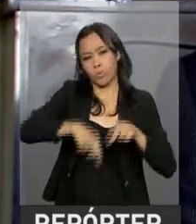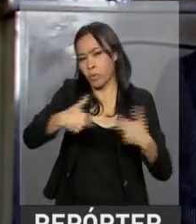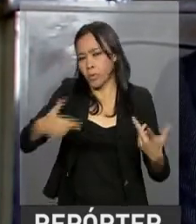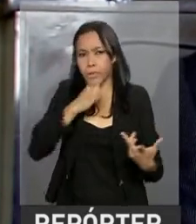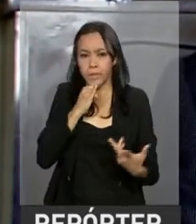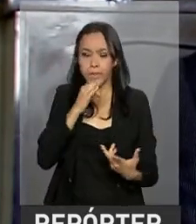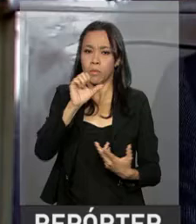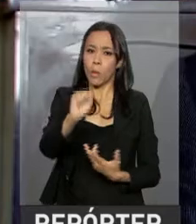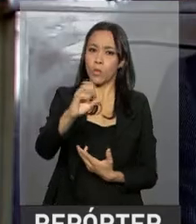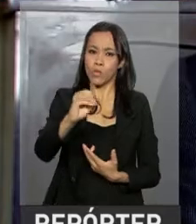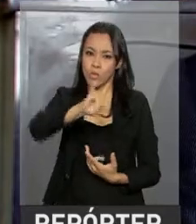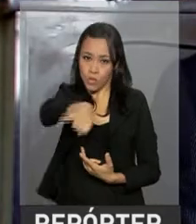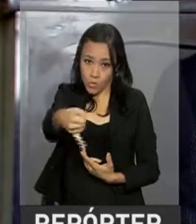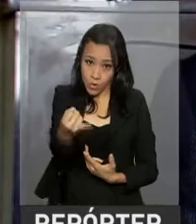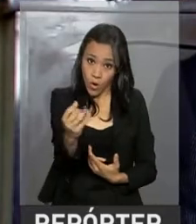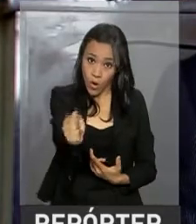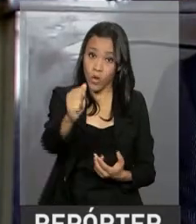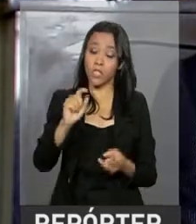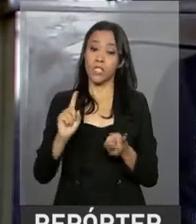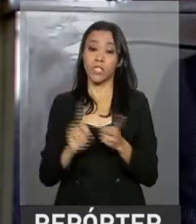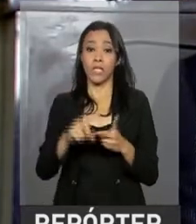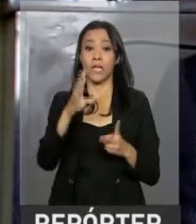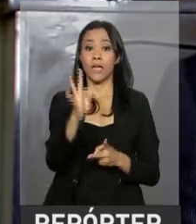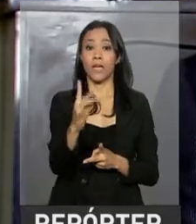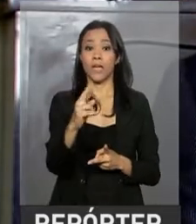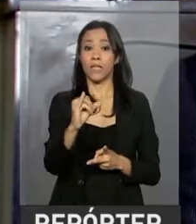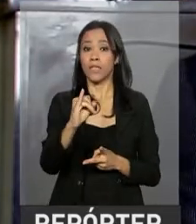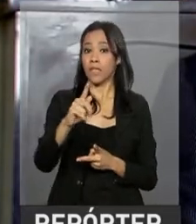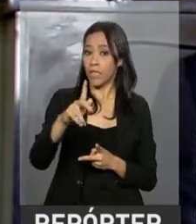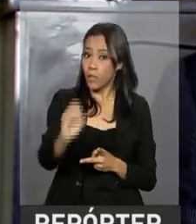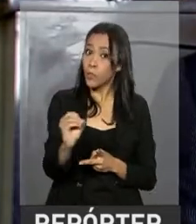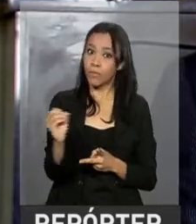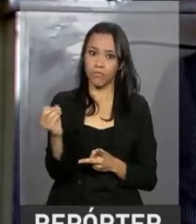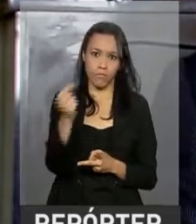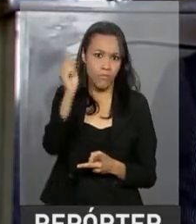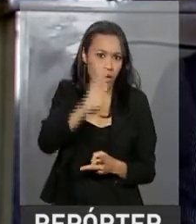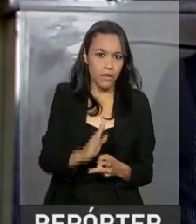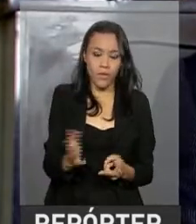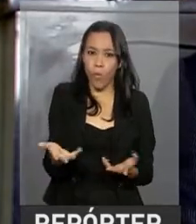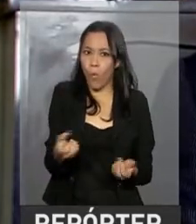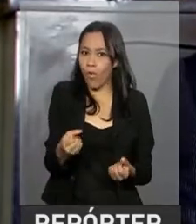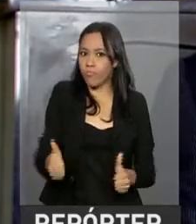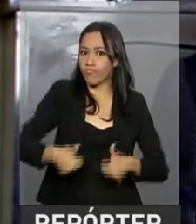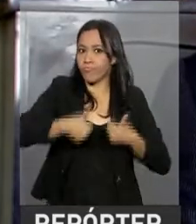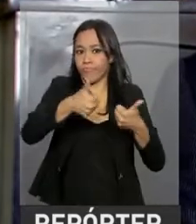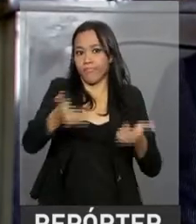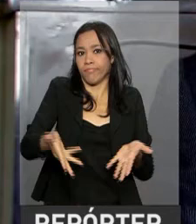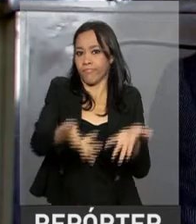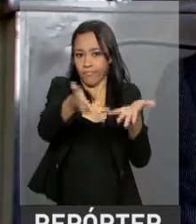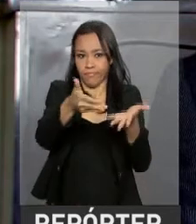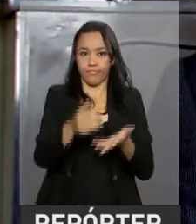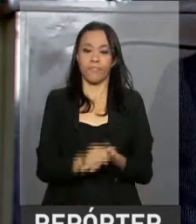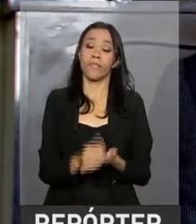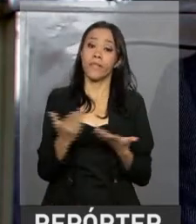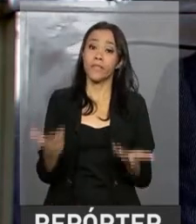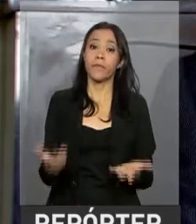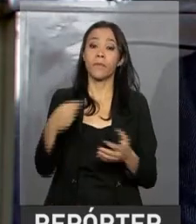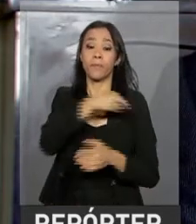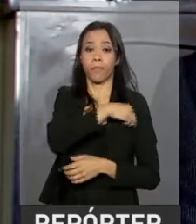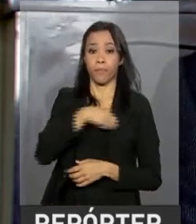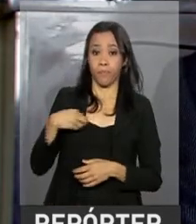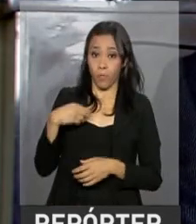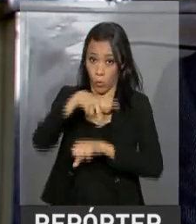soja a o trigo Brasil e Argentina se beneficiam né então para a América do Sul hoje né A